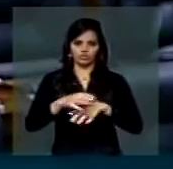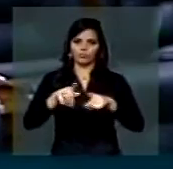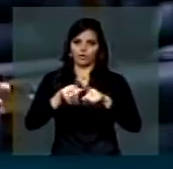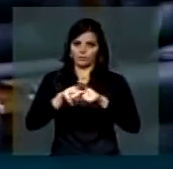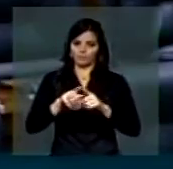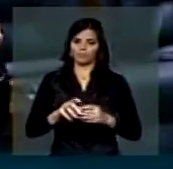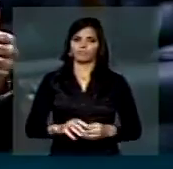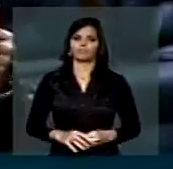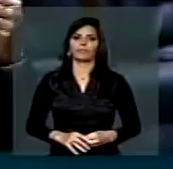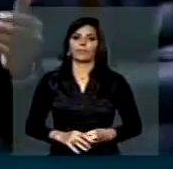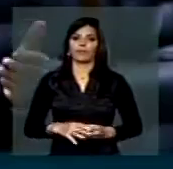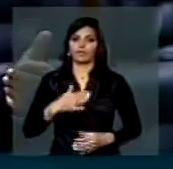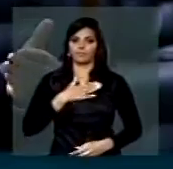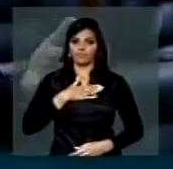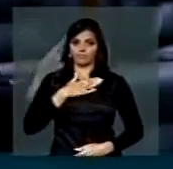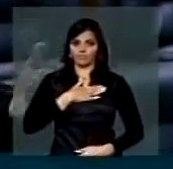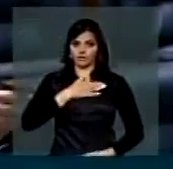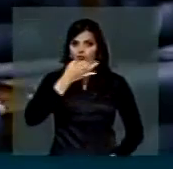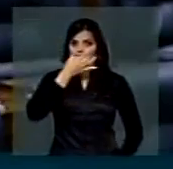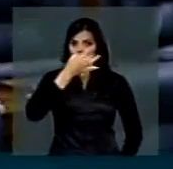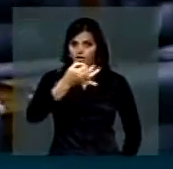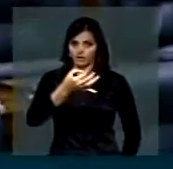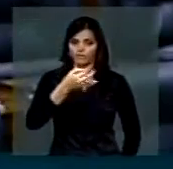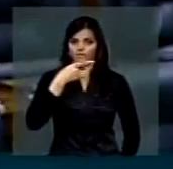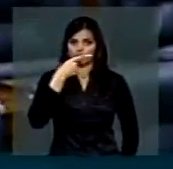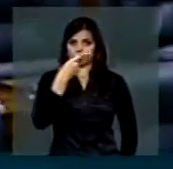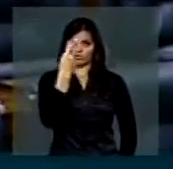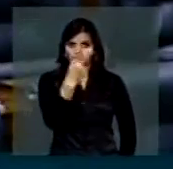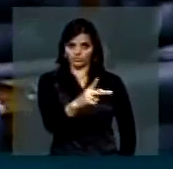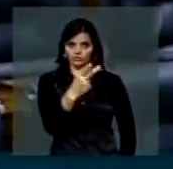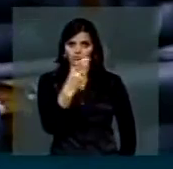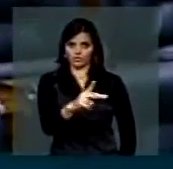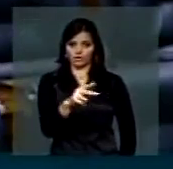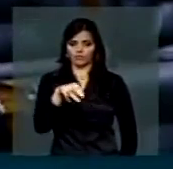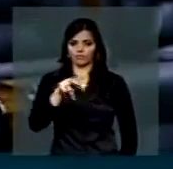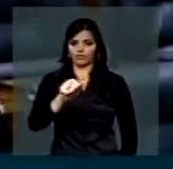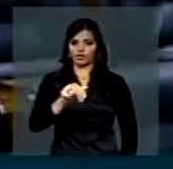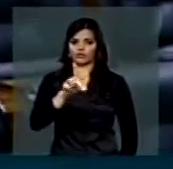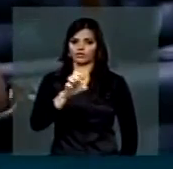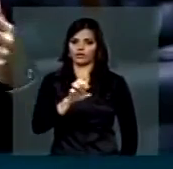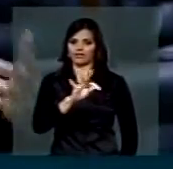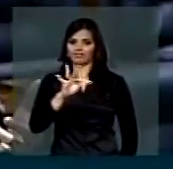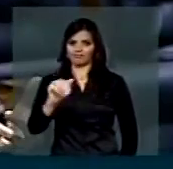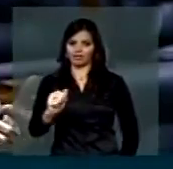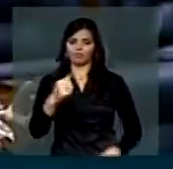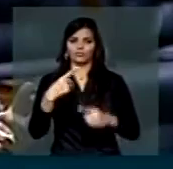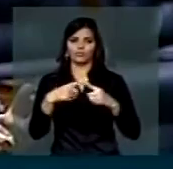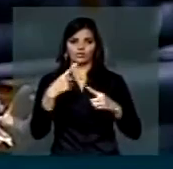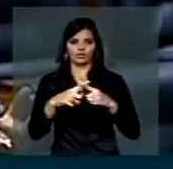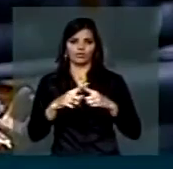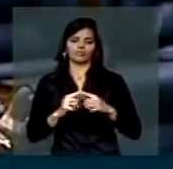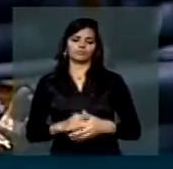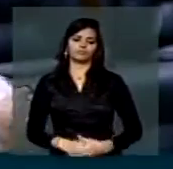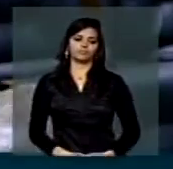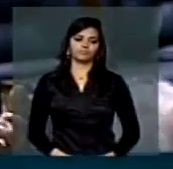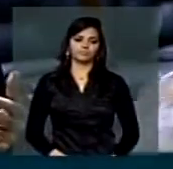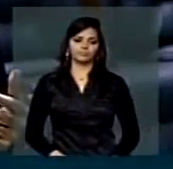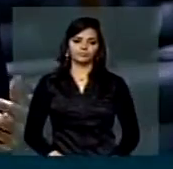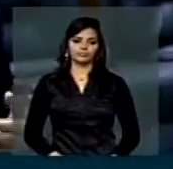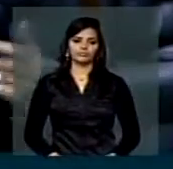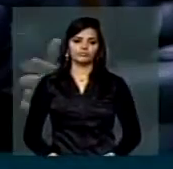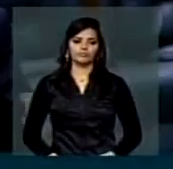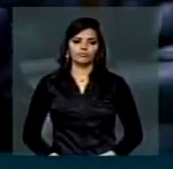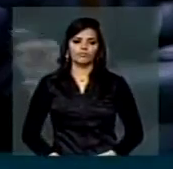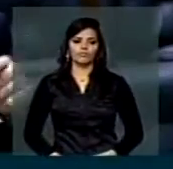Então, o meu contraponto à fala de Vossa Excelência, deputado Mandetta, é no sentido, e a outras que eu aqui ouvi, é